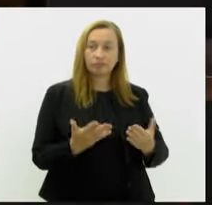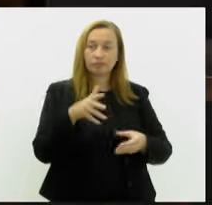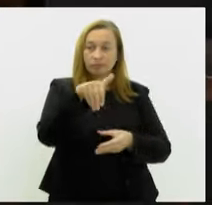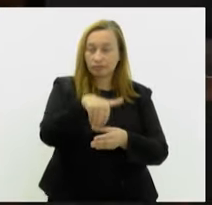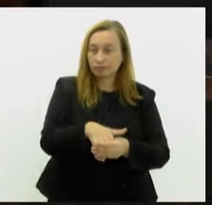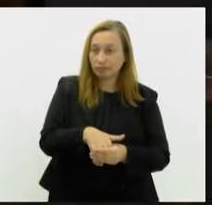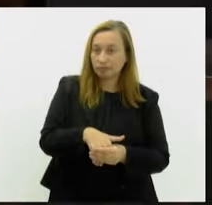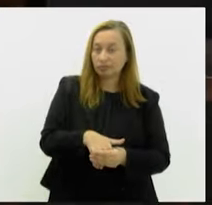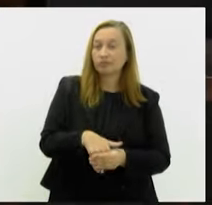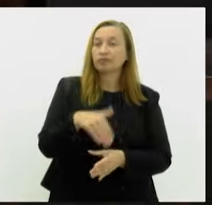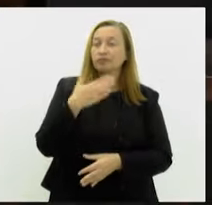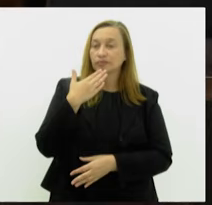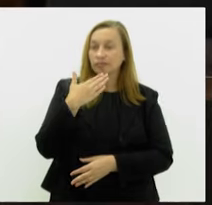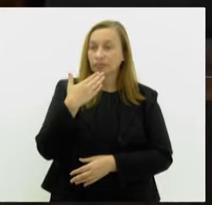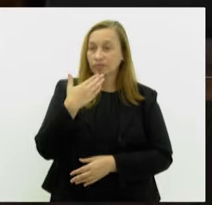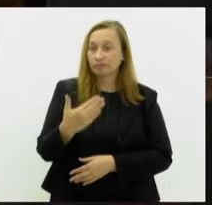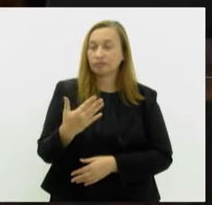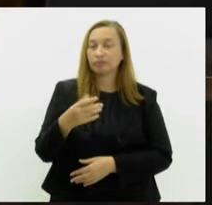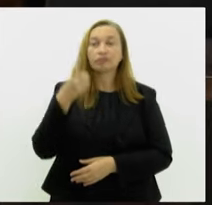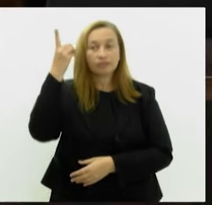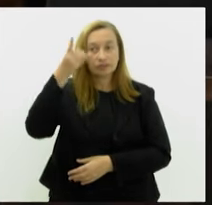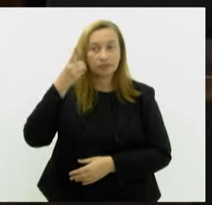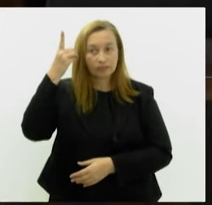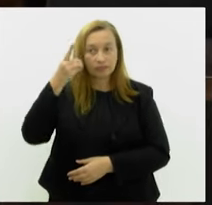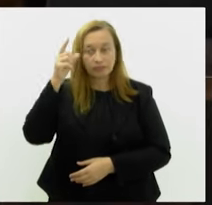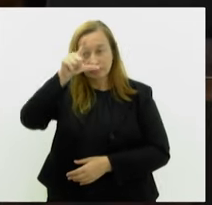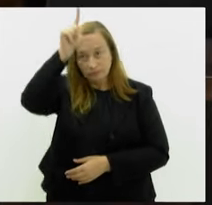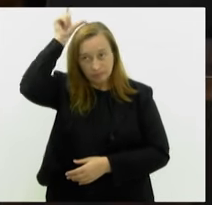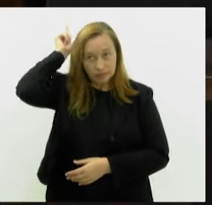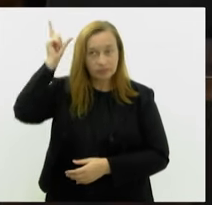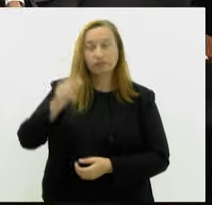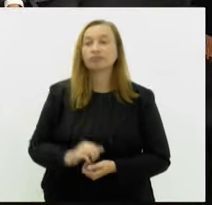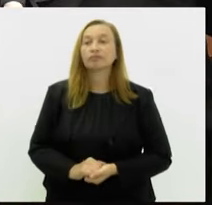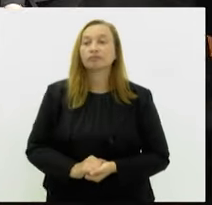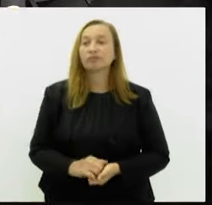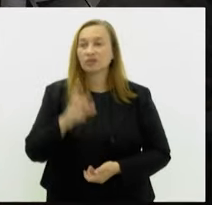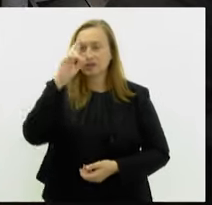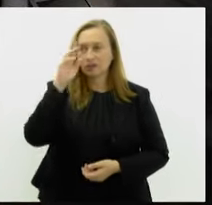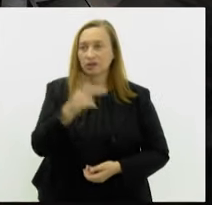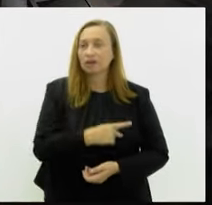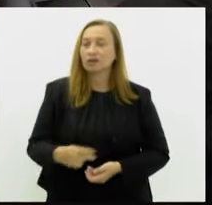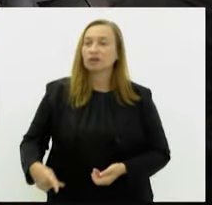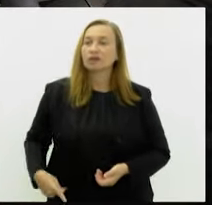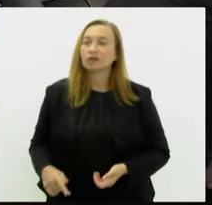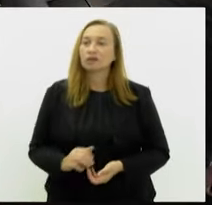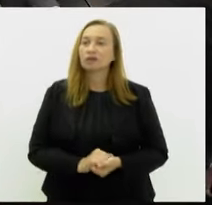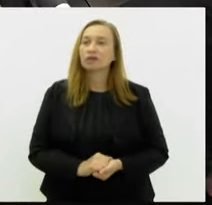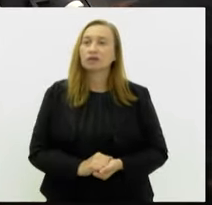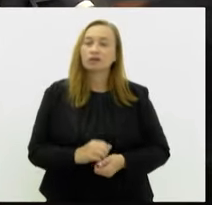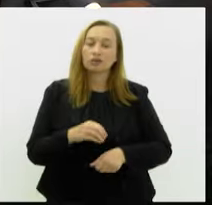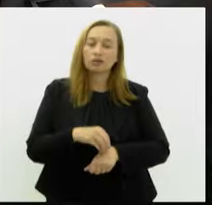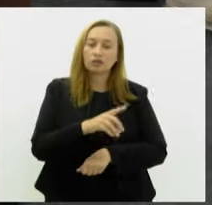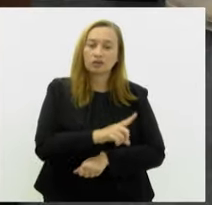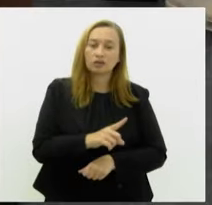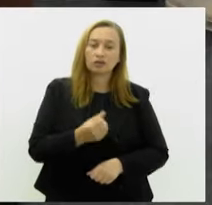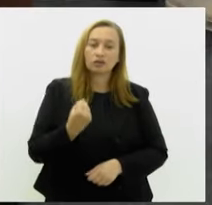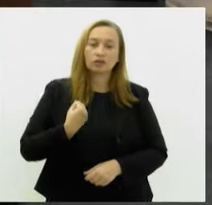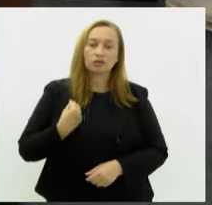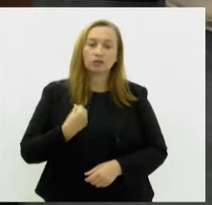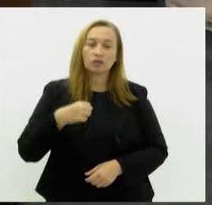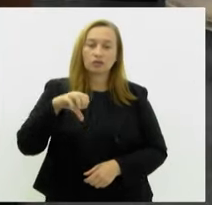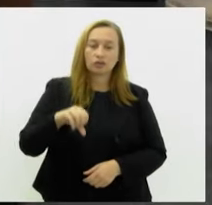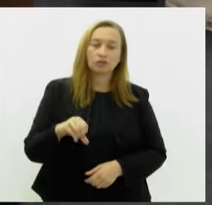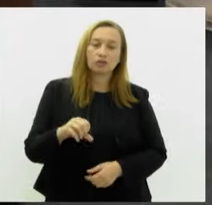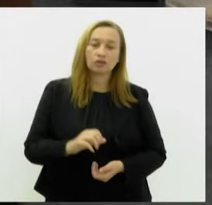Verificação solicitada pelo deputado Luiz Paulo. Senhora presidente, pois não. O destaque da aditiva número 9